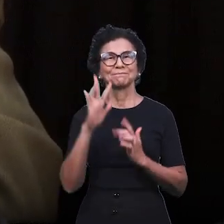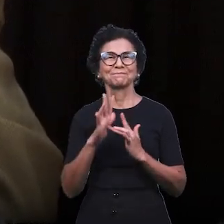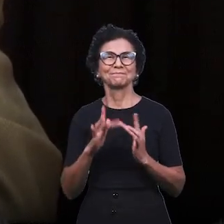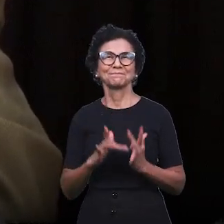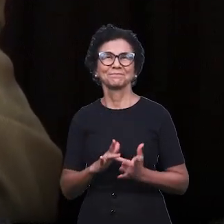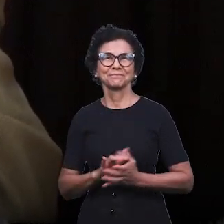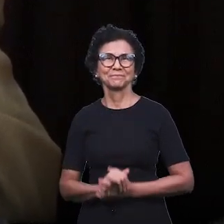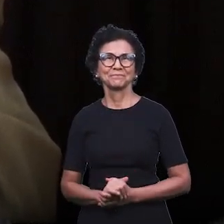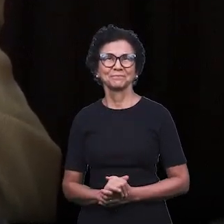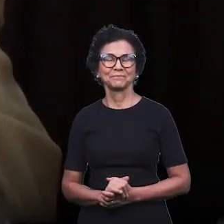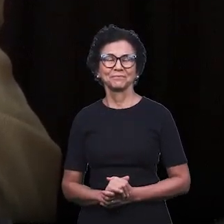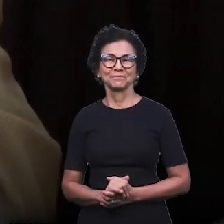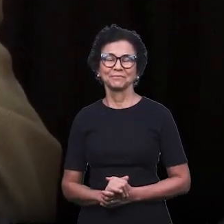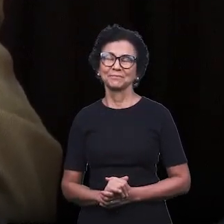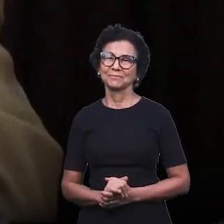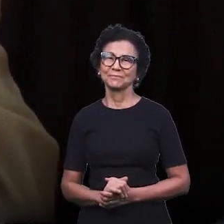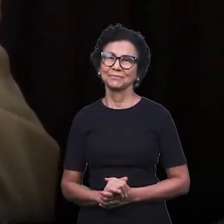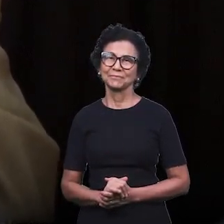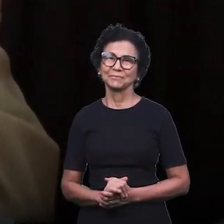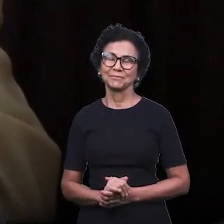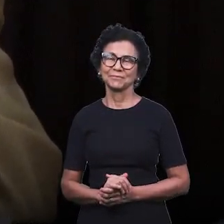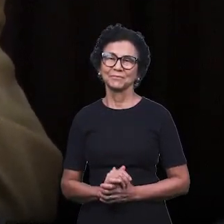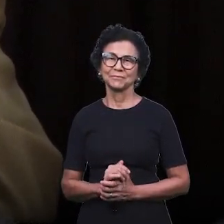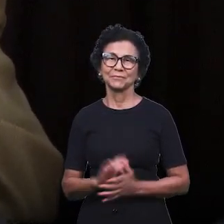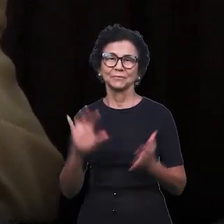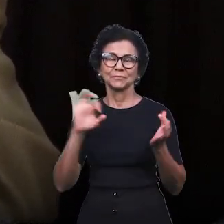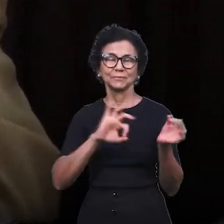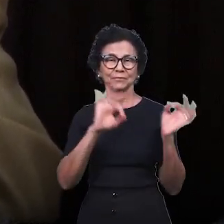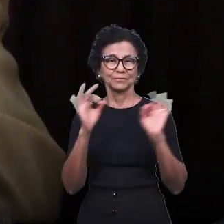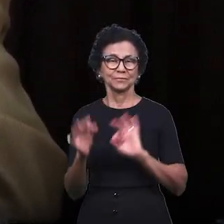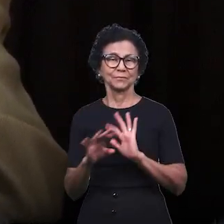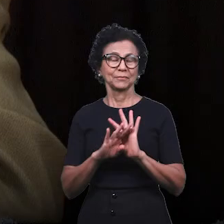que permaneceu conosco neste programa e